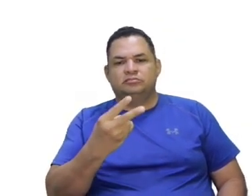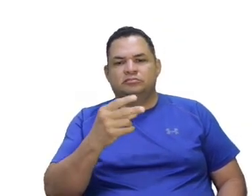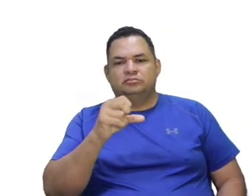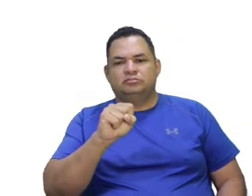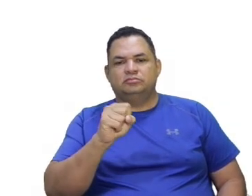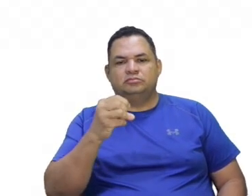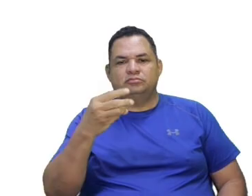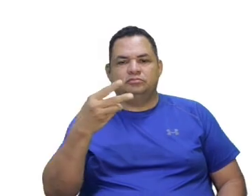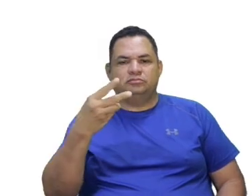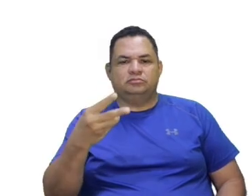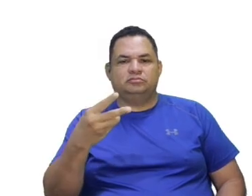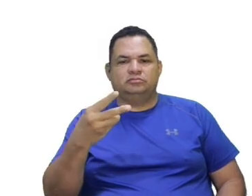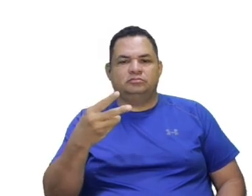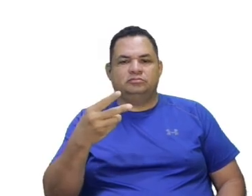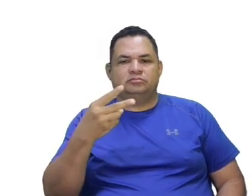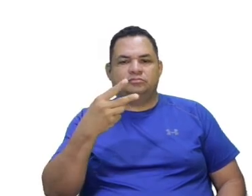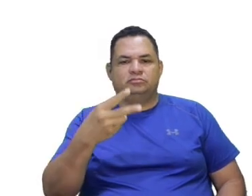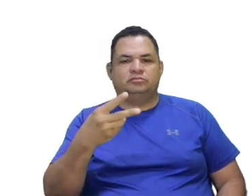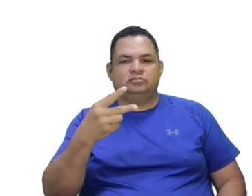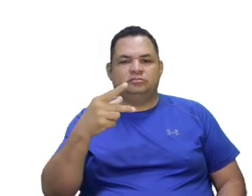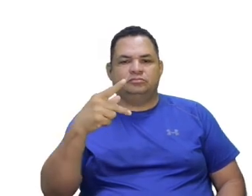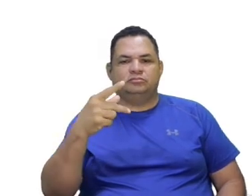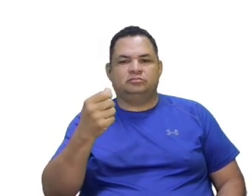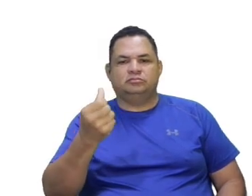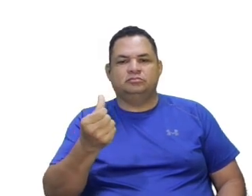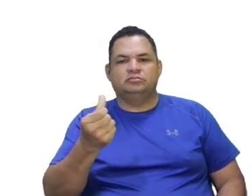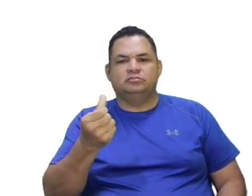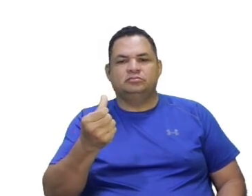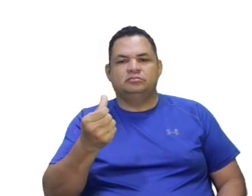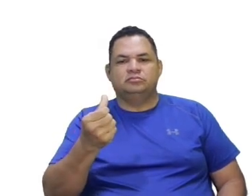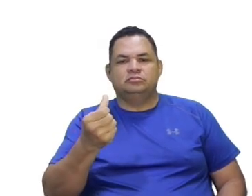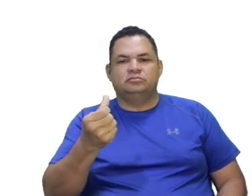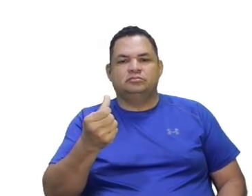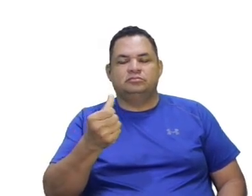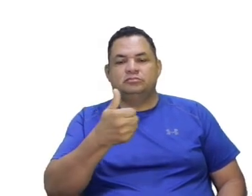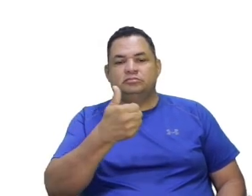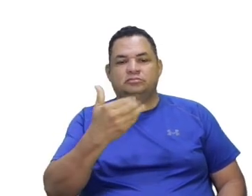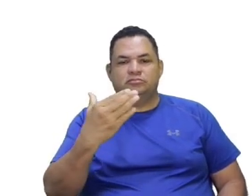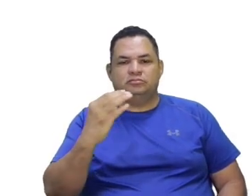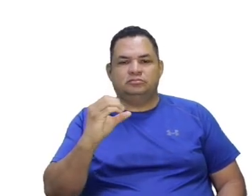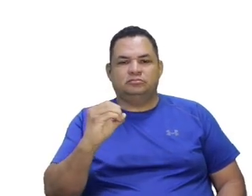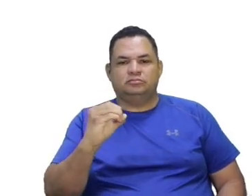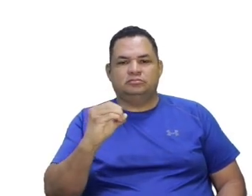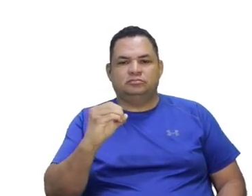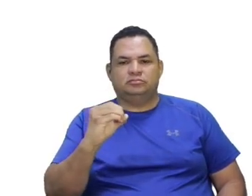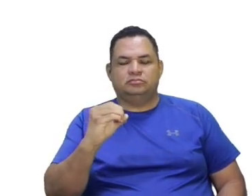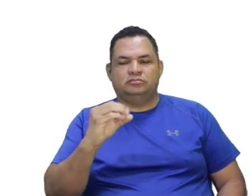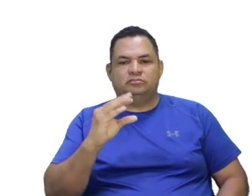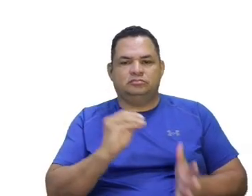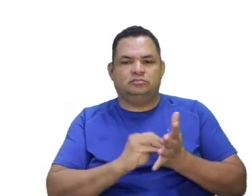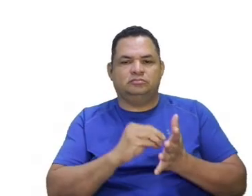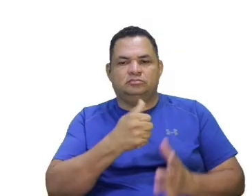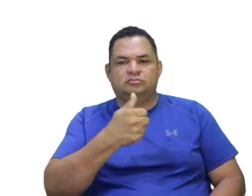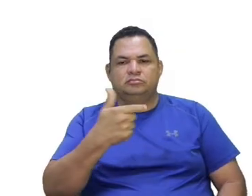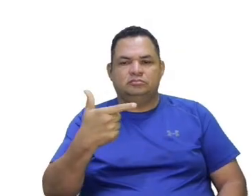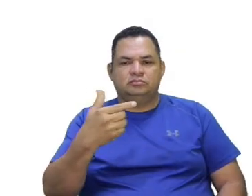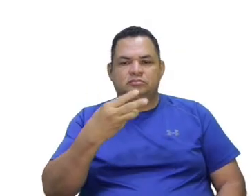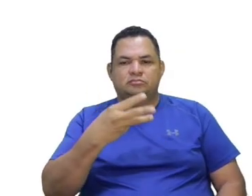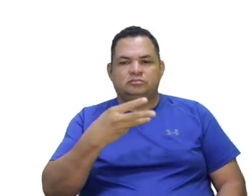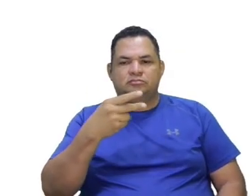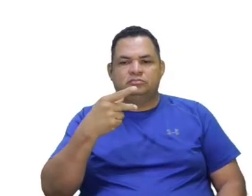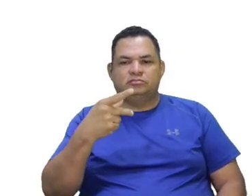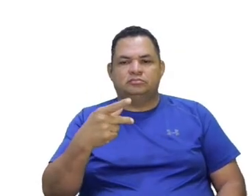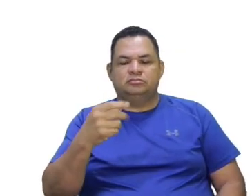2 S2, 2 P6, aqui já deu 10, faltam 12.